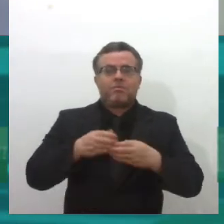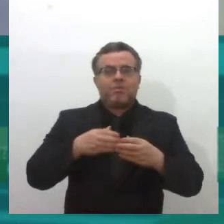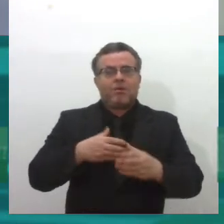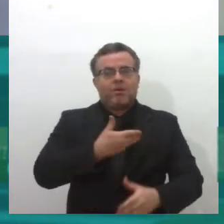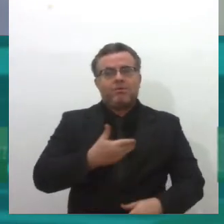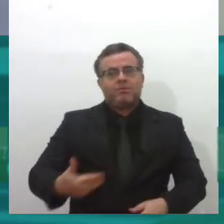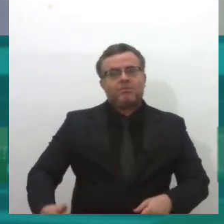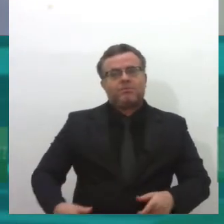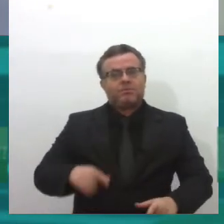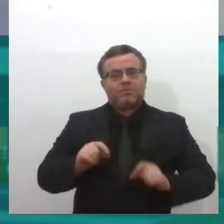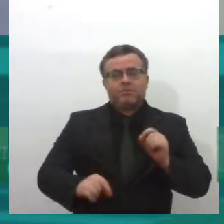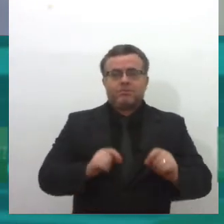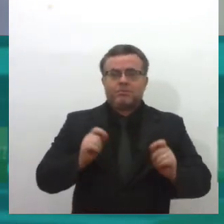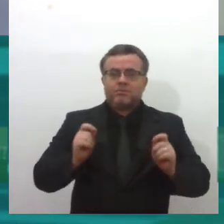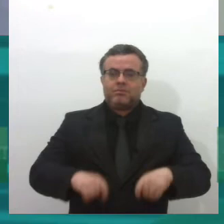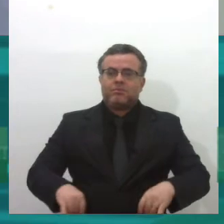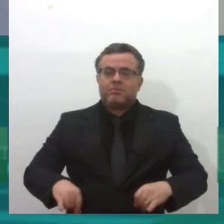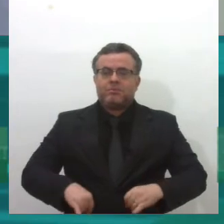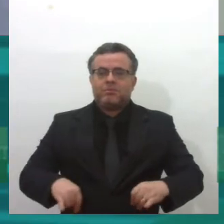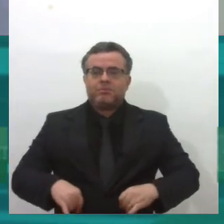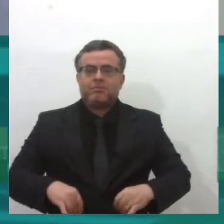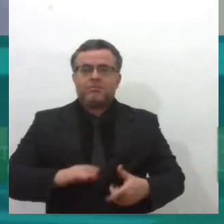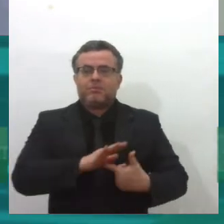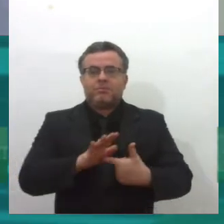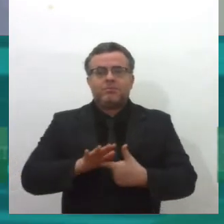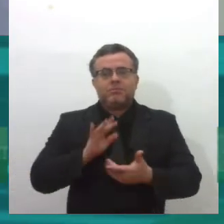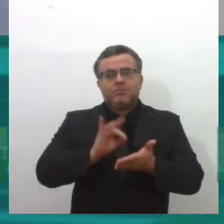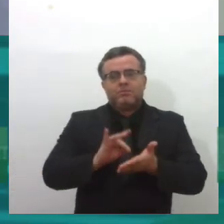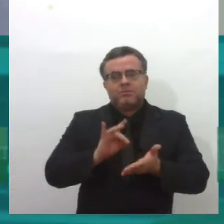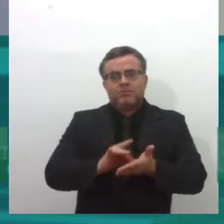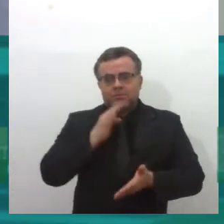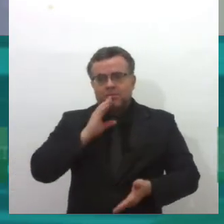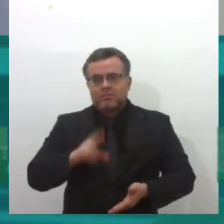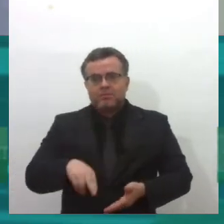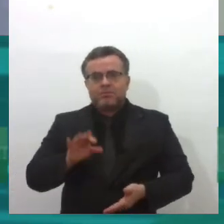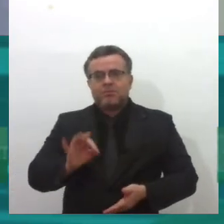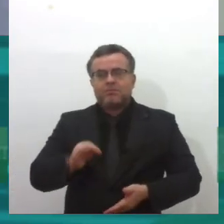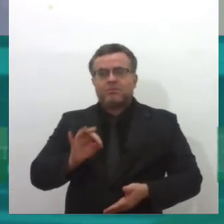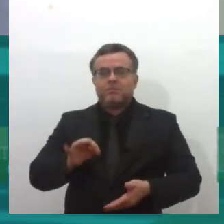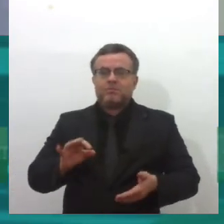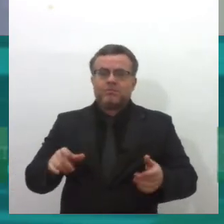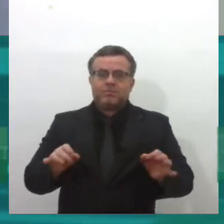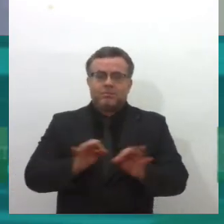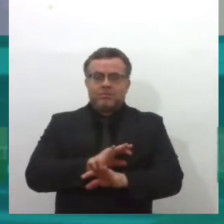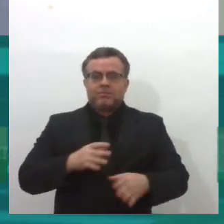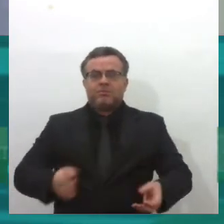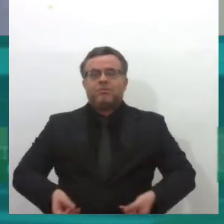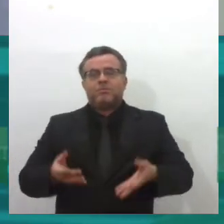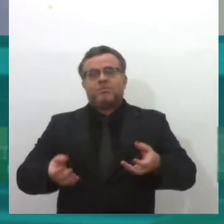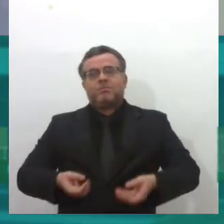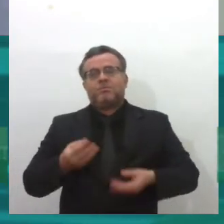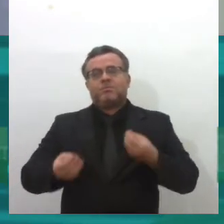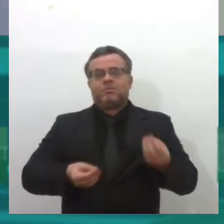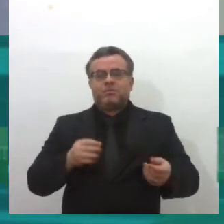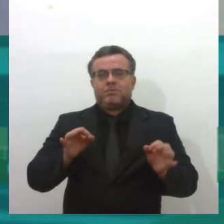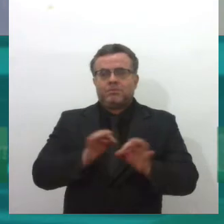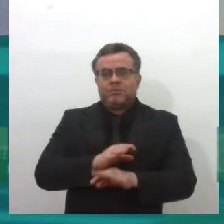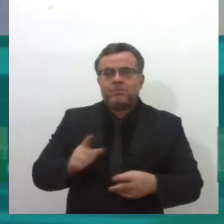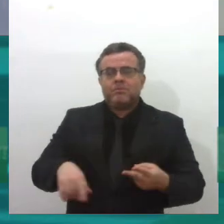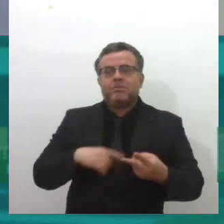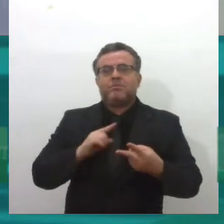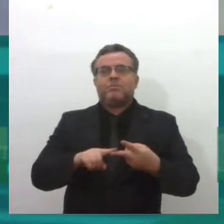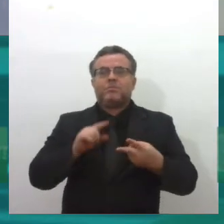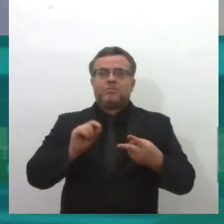ensino médio sobre a Comissão da Verdade. E esse tema, né, de gastos públicos, de corrupção,